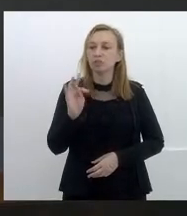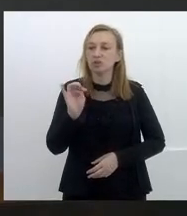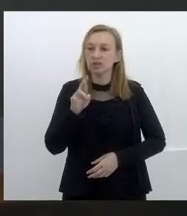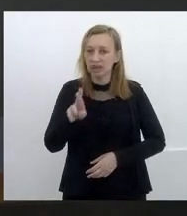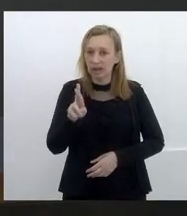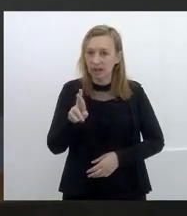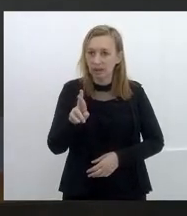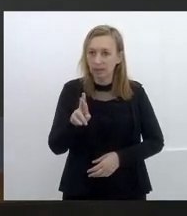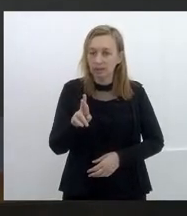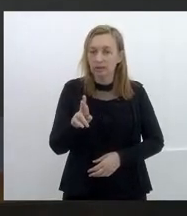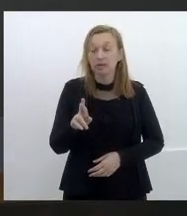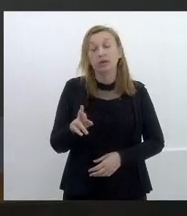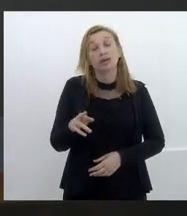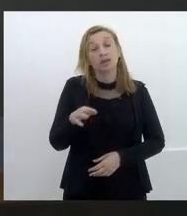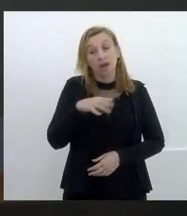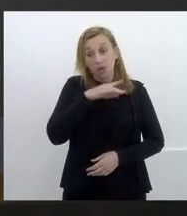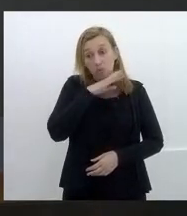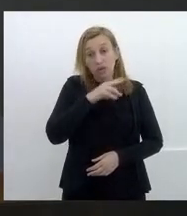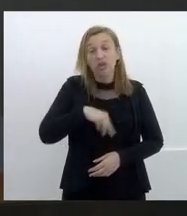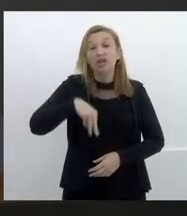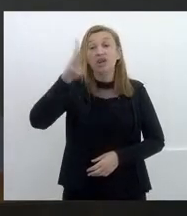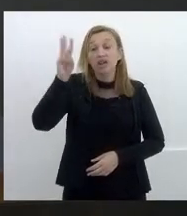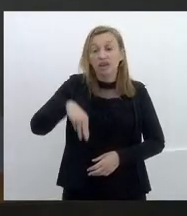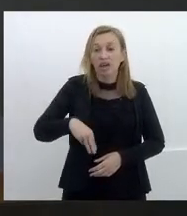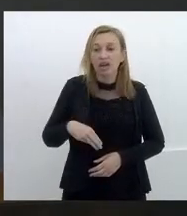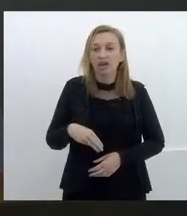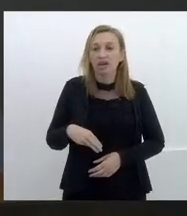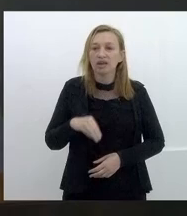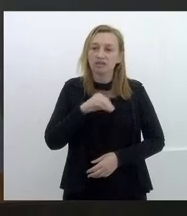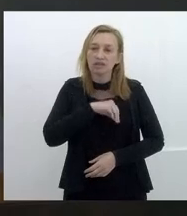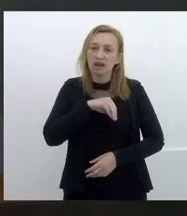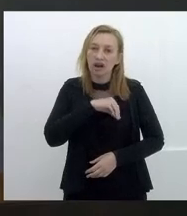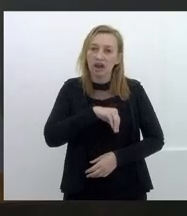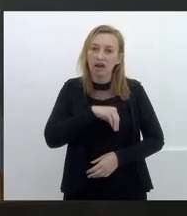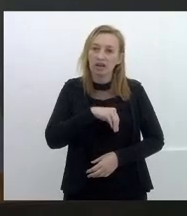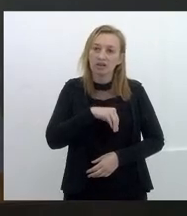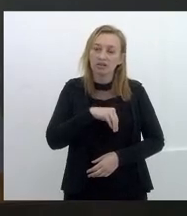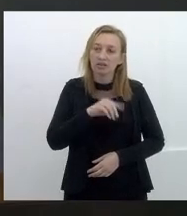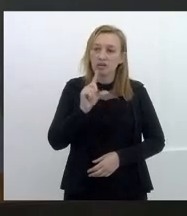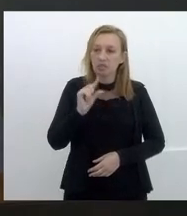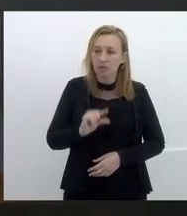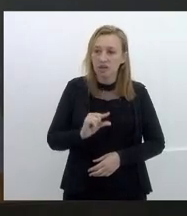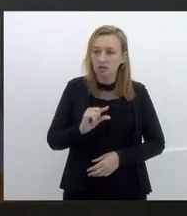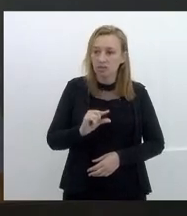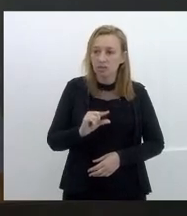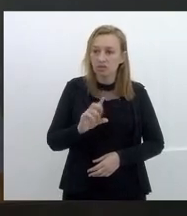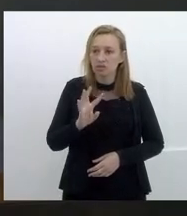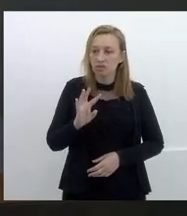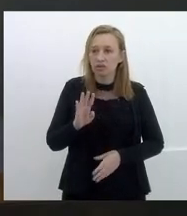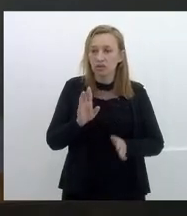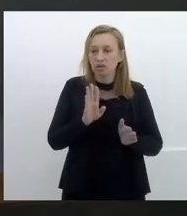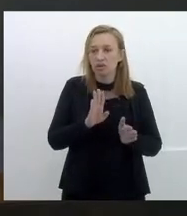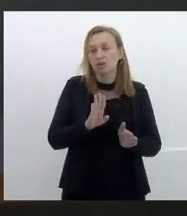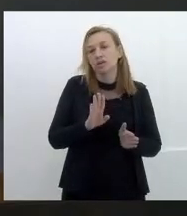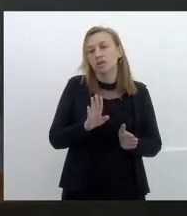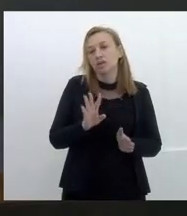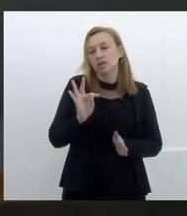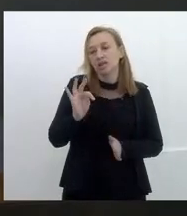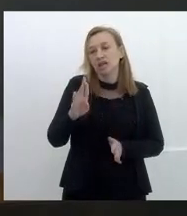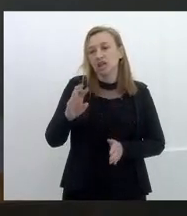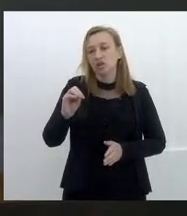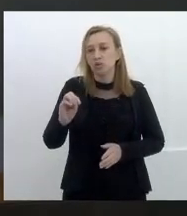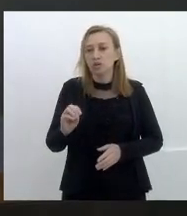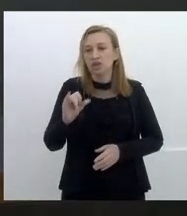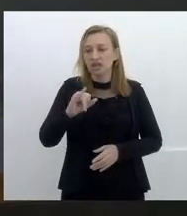todas as covarde dias quem ganha abaixo do teto do INSS Oi e o